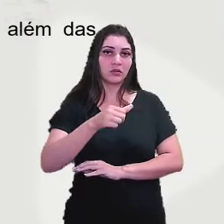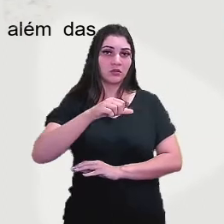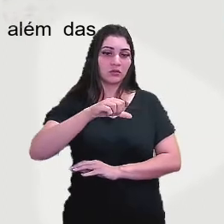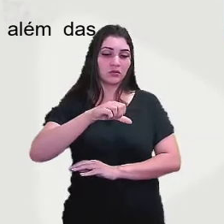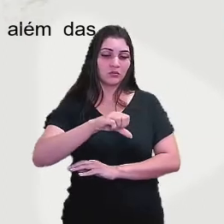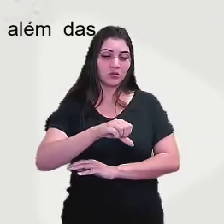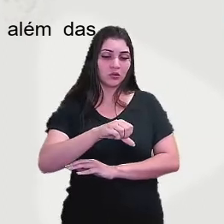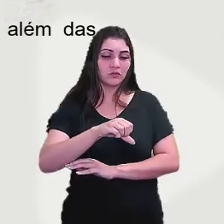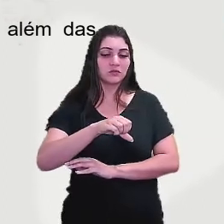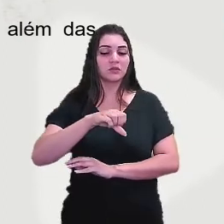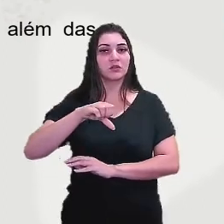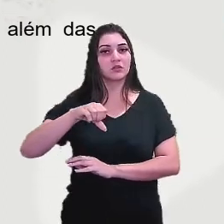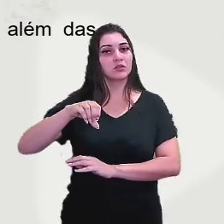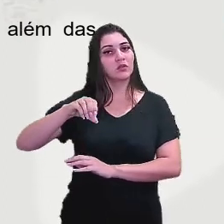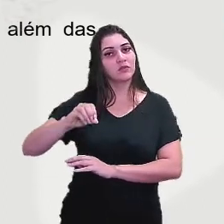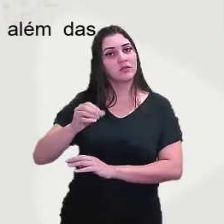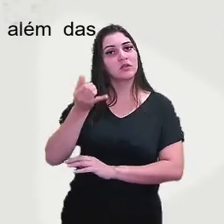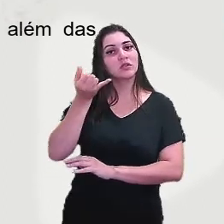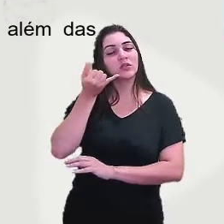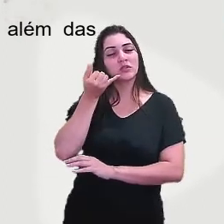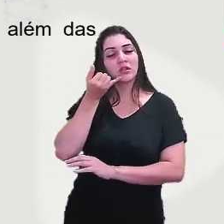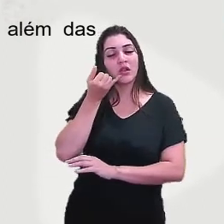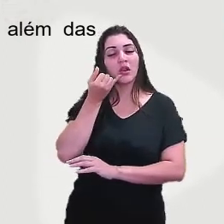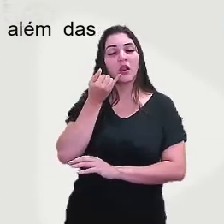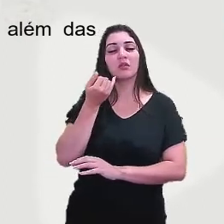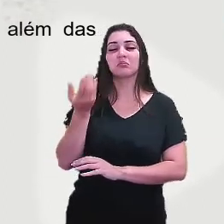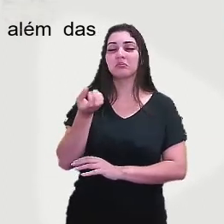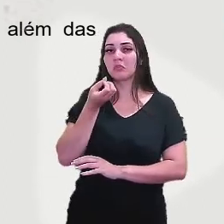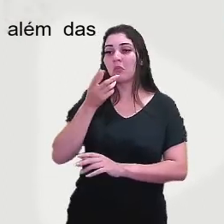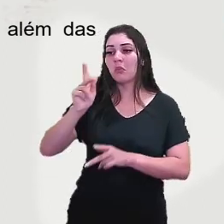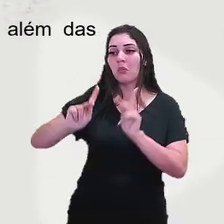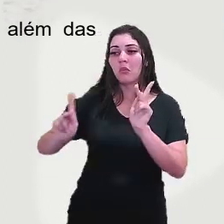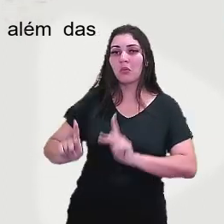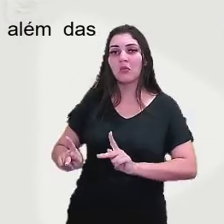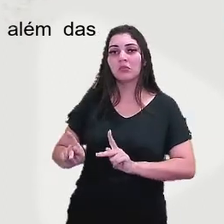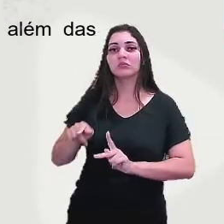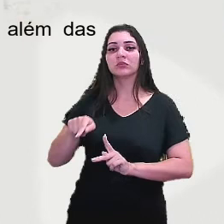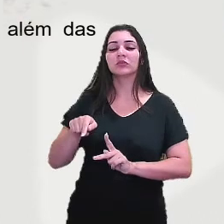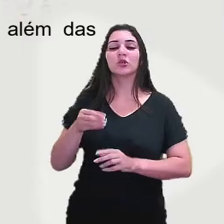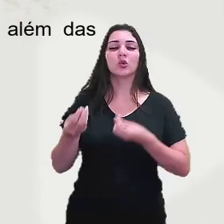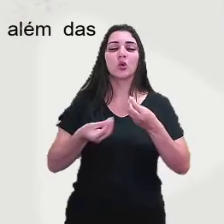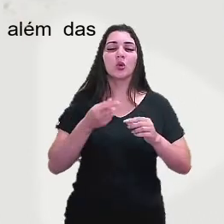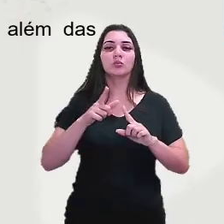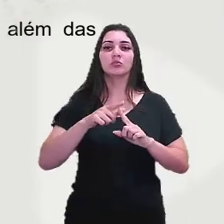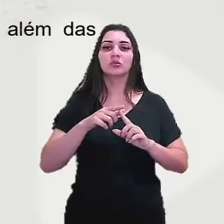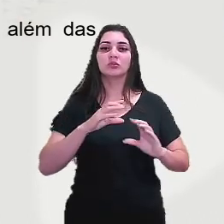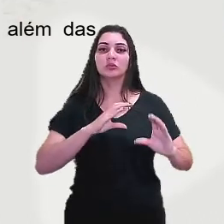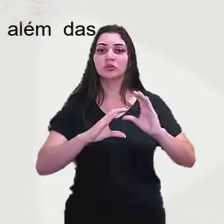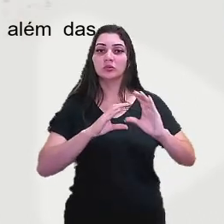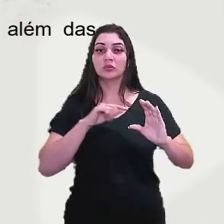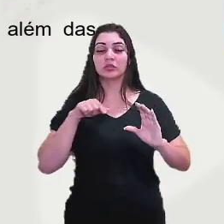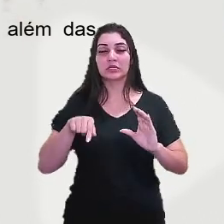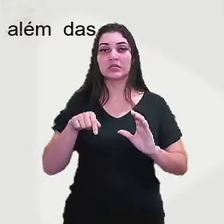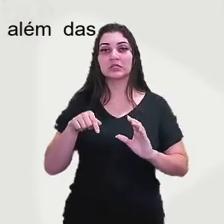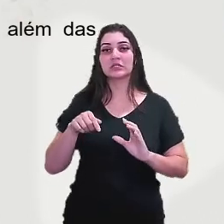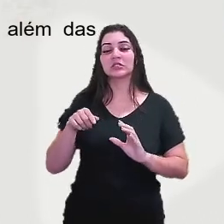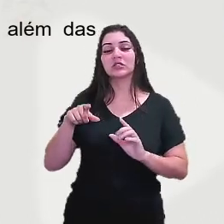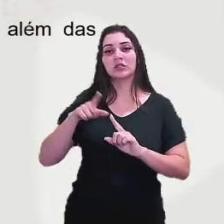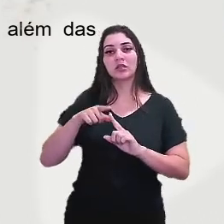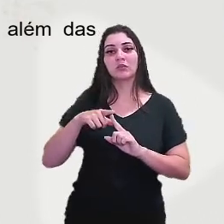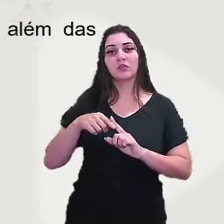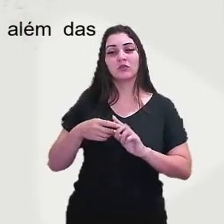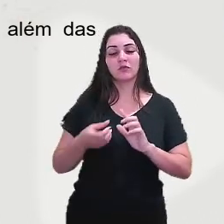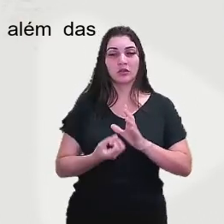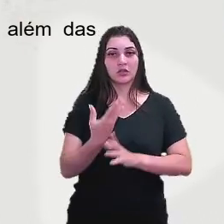1990, que o celular se popularizou como meio de comunicação. Além de menores, esses aparelhos passaram a ser